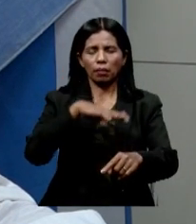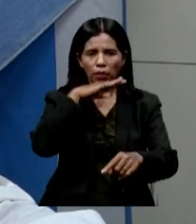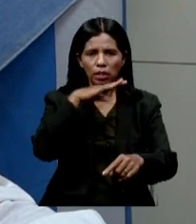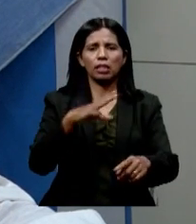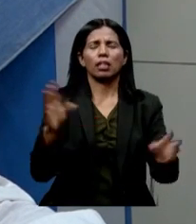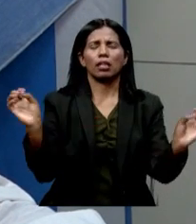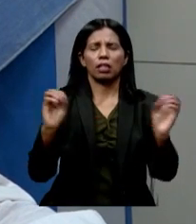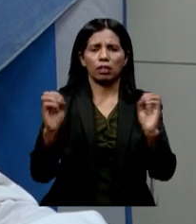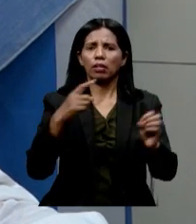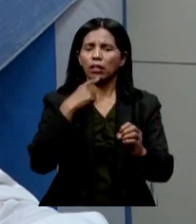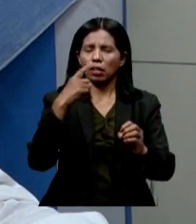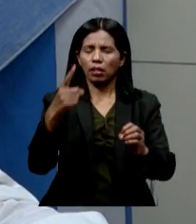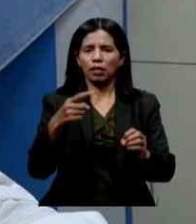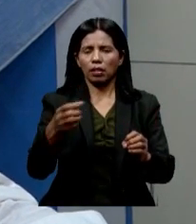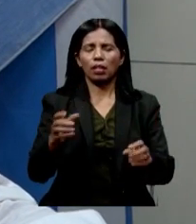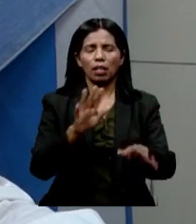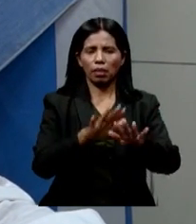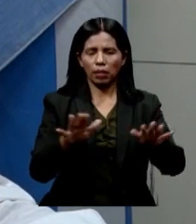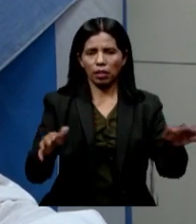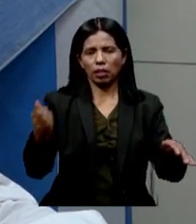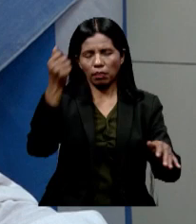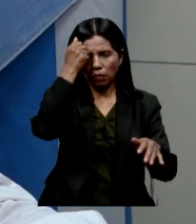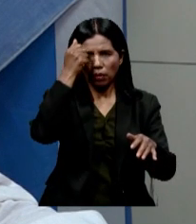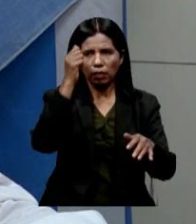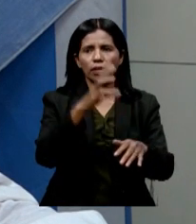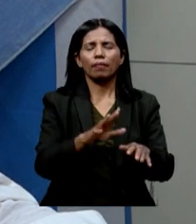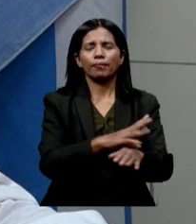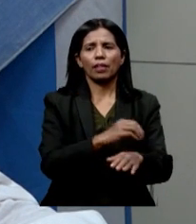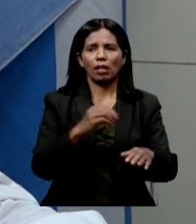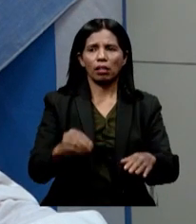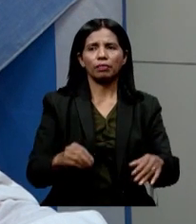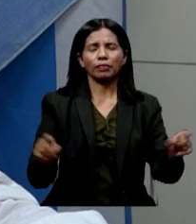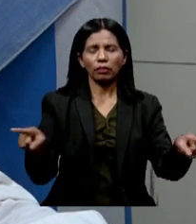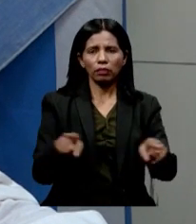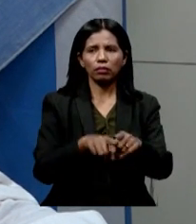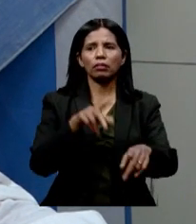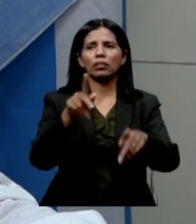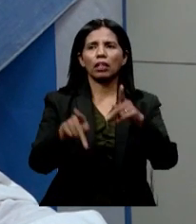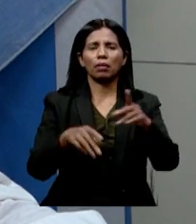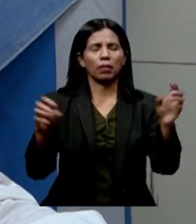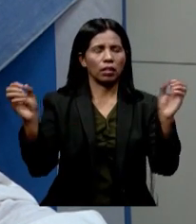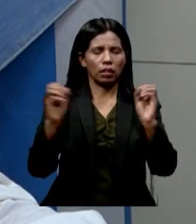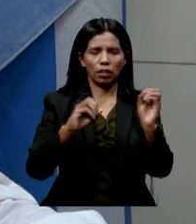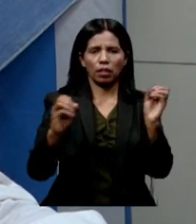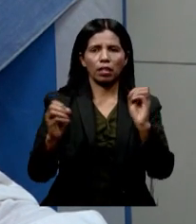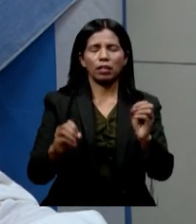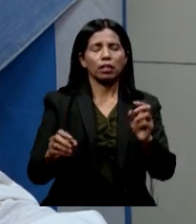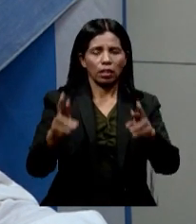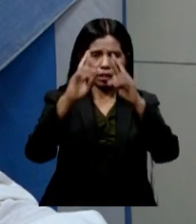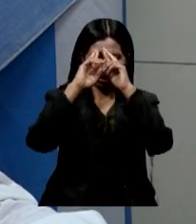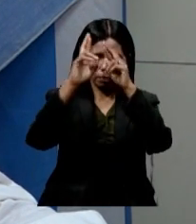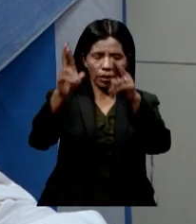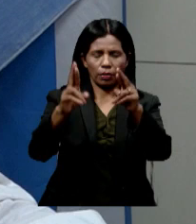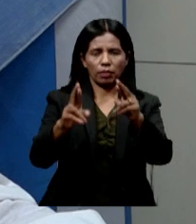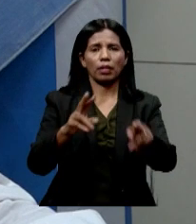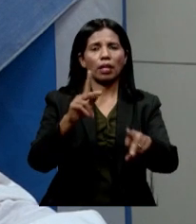de hankata mba ta ma ne be ite ni da ma ma te ne bote ne ma rifel katu azir ne e ma ne la iha moral ma ka kulia hanesan ne. E ma ne be ma